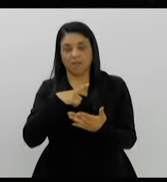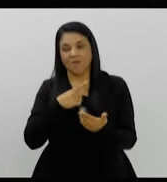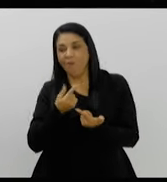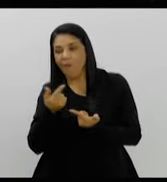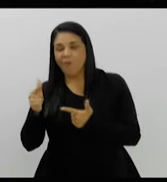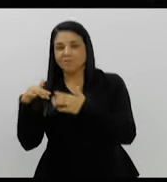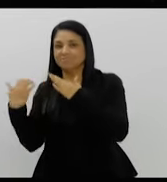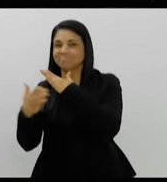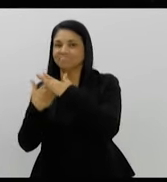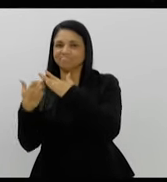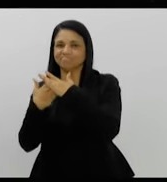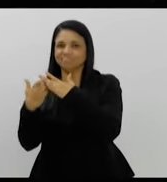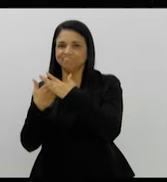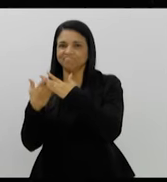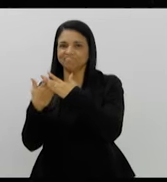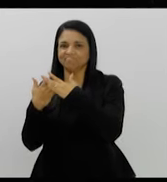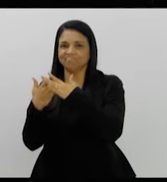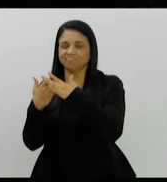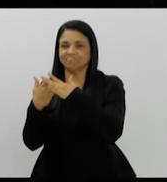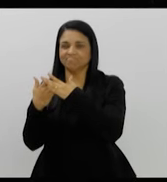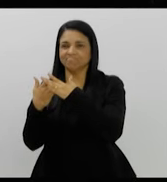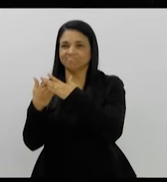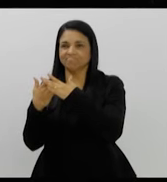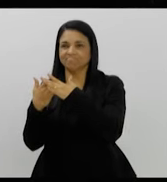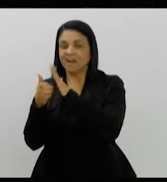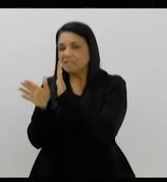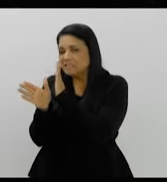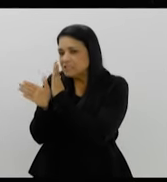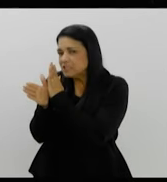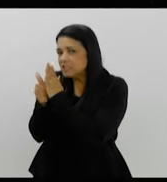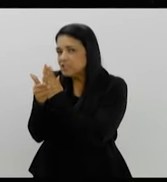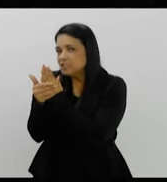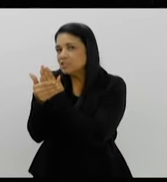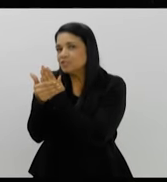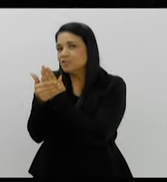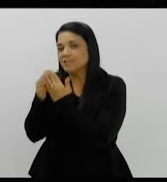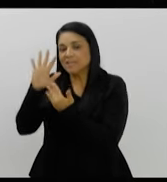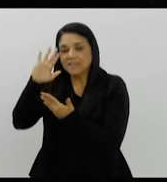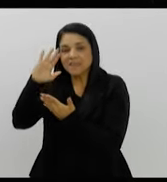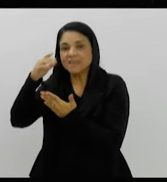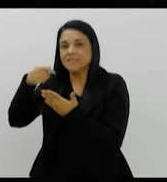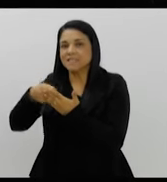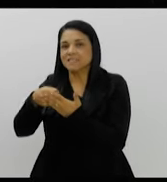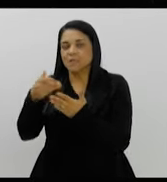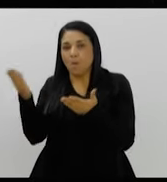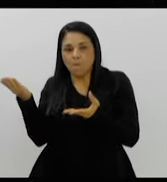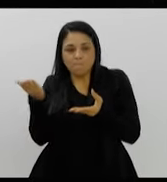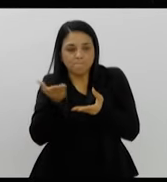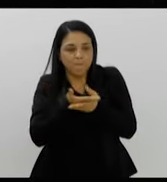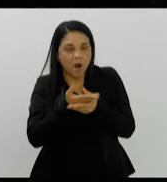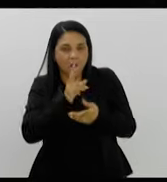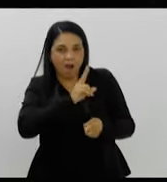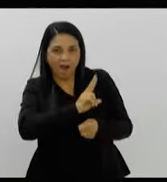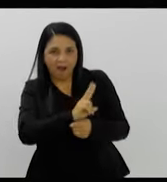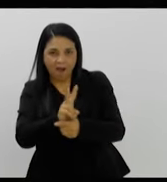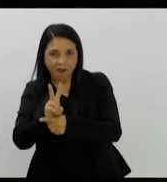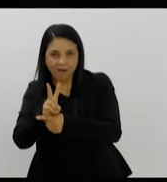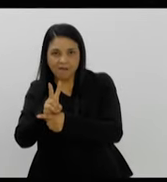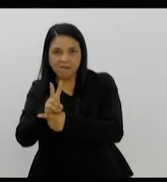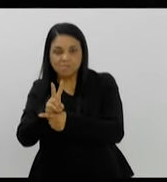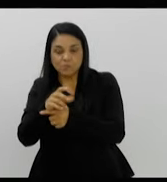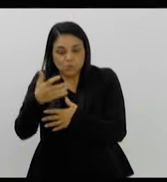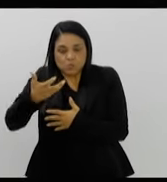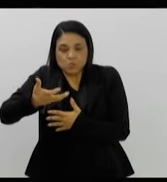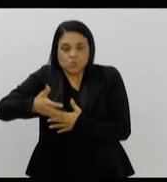outras se esconderam atrás de decisões liminares para não querer